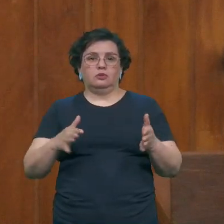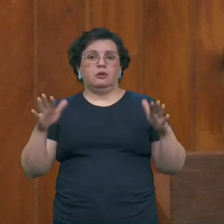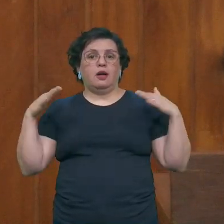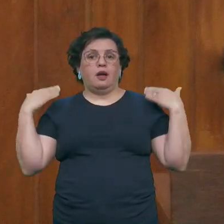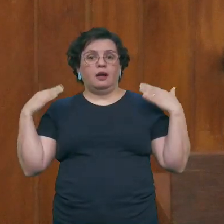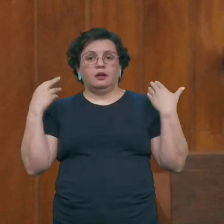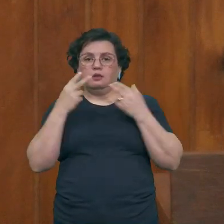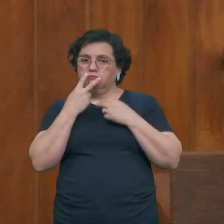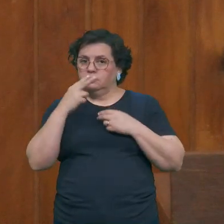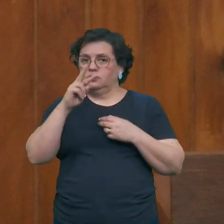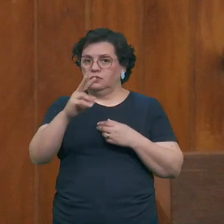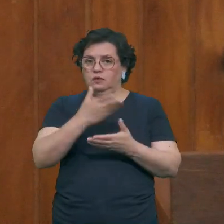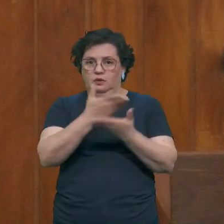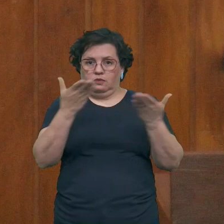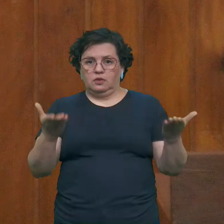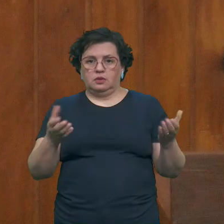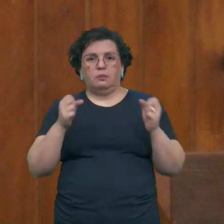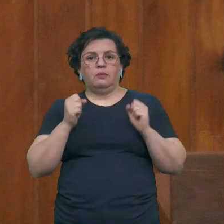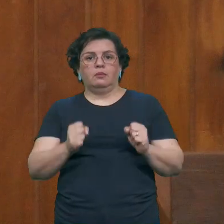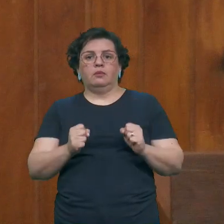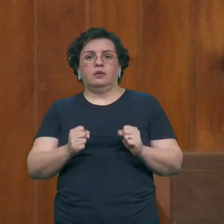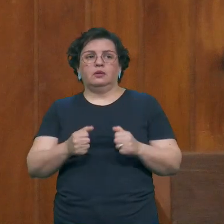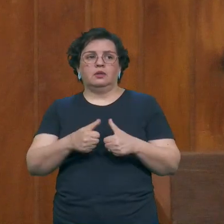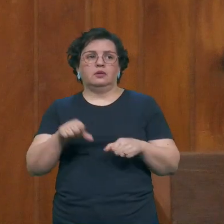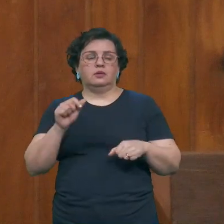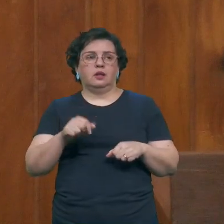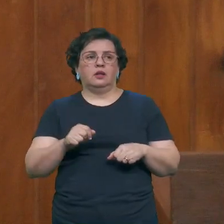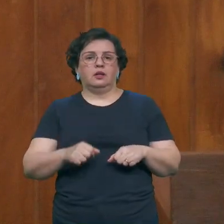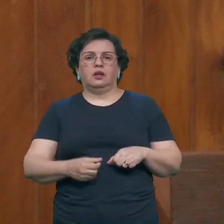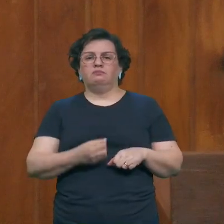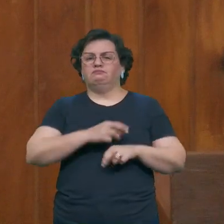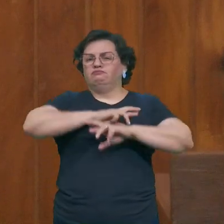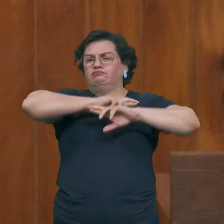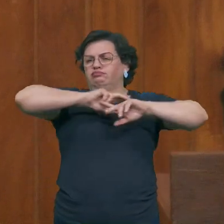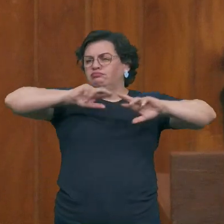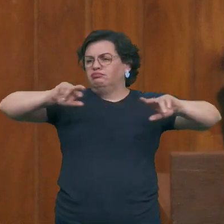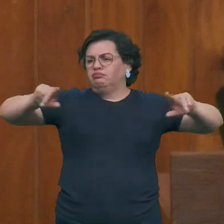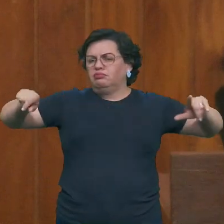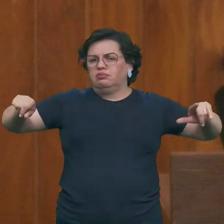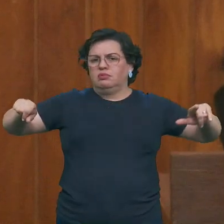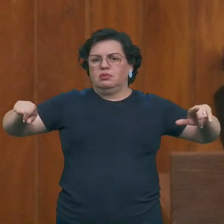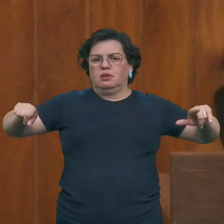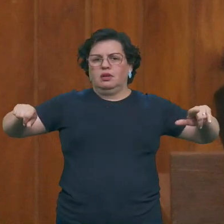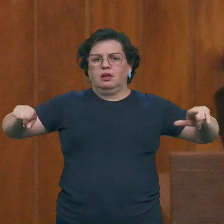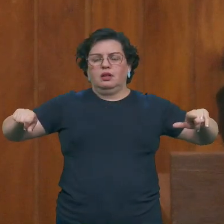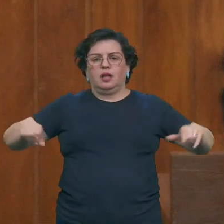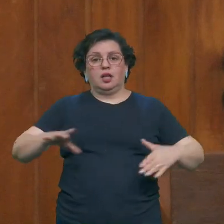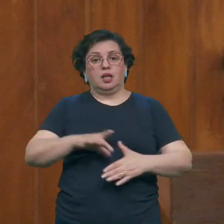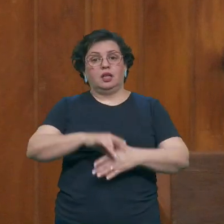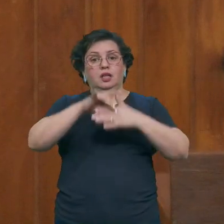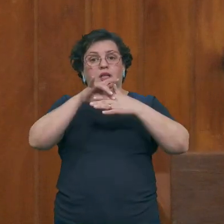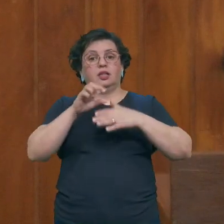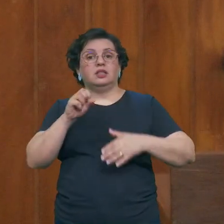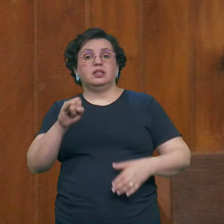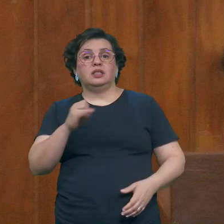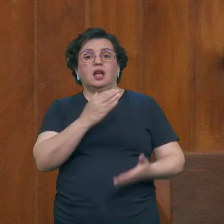alegria de ver vocês, poderia estar aqui centenas, milhares de lideranças